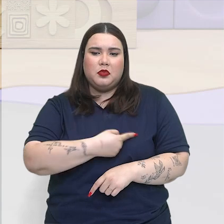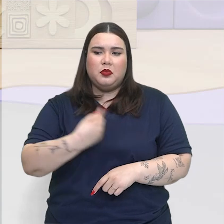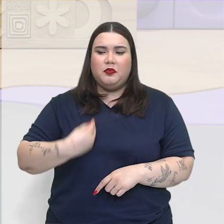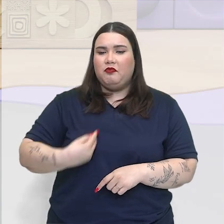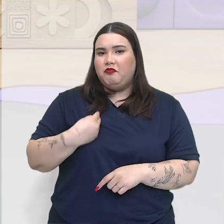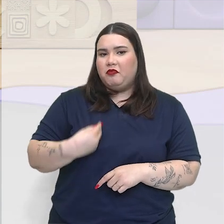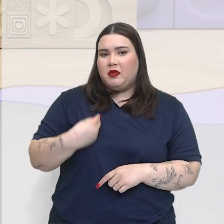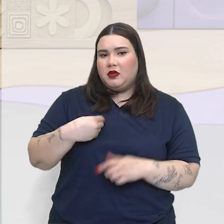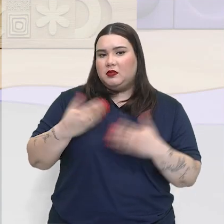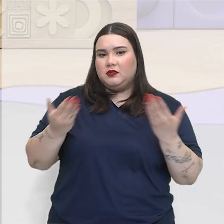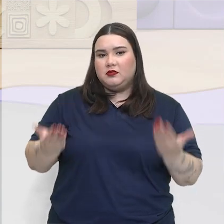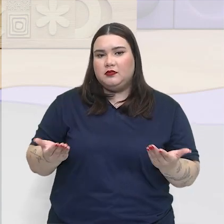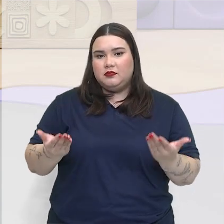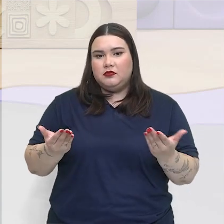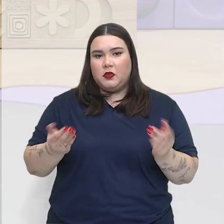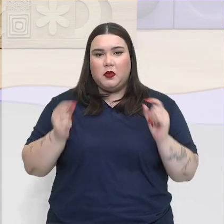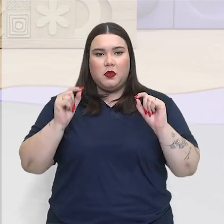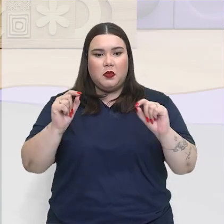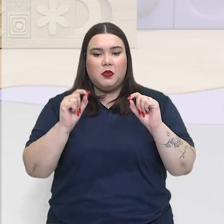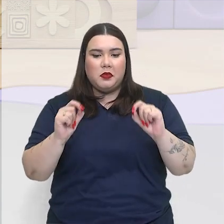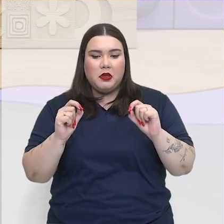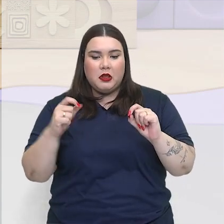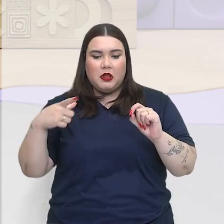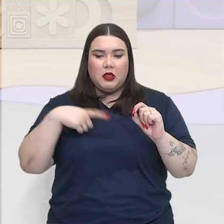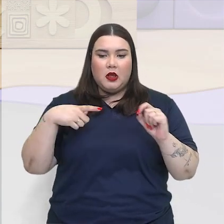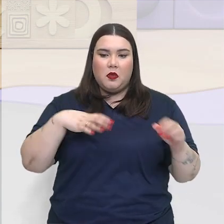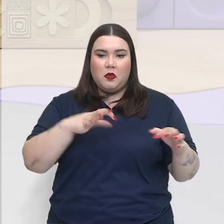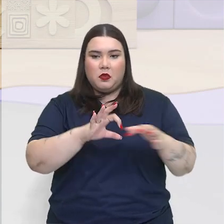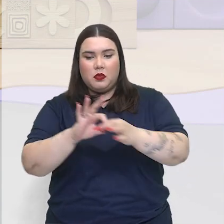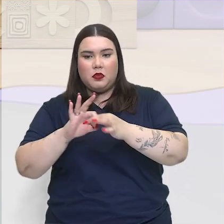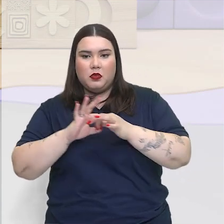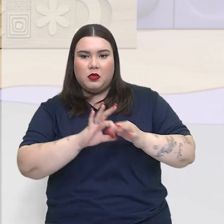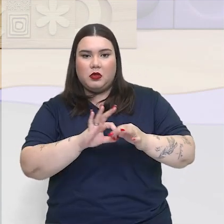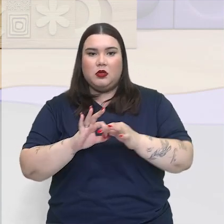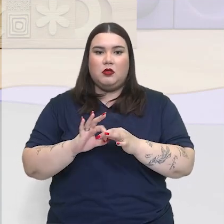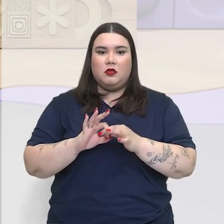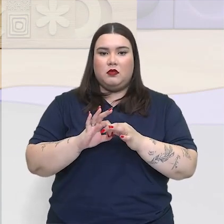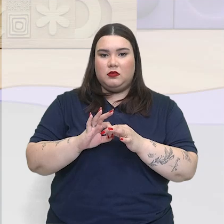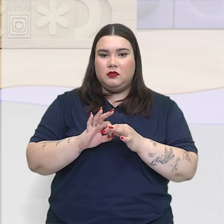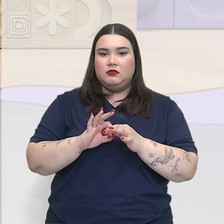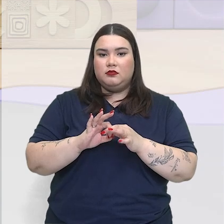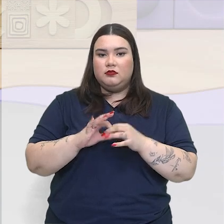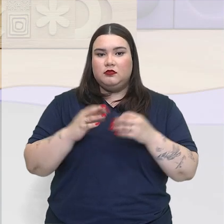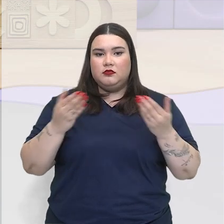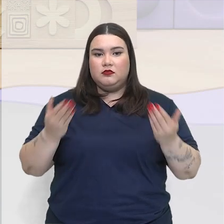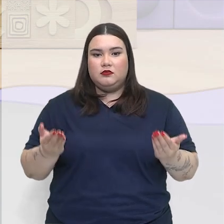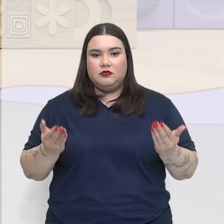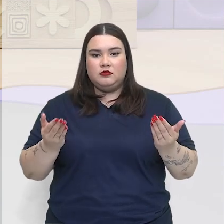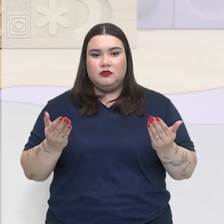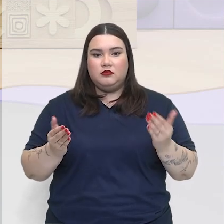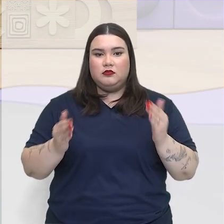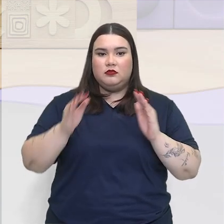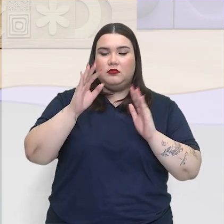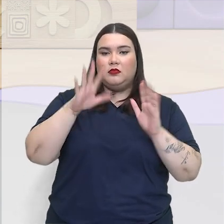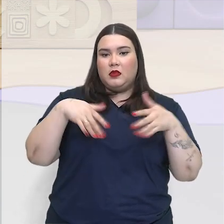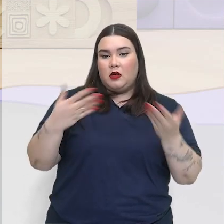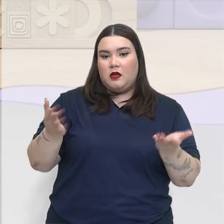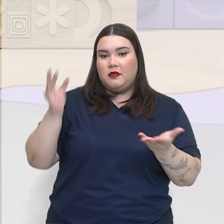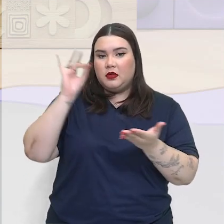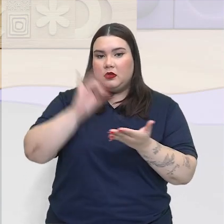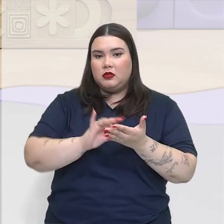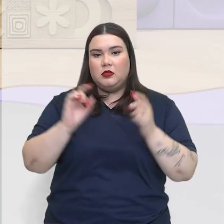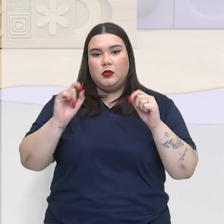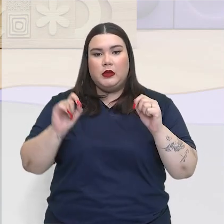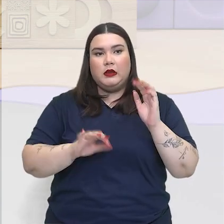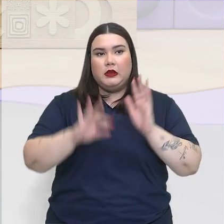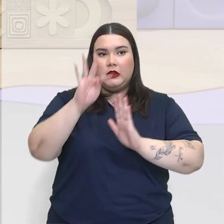existimos? O que nos une como pessoas? E afirmar